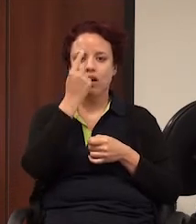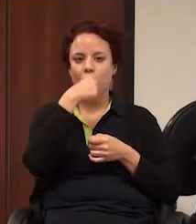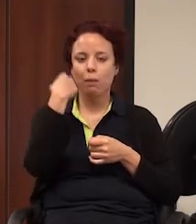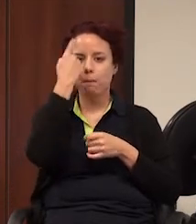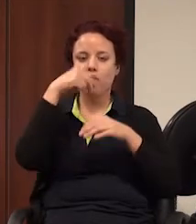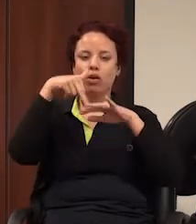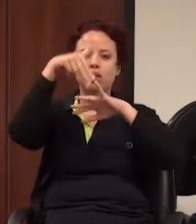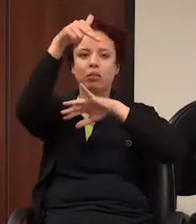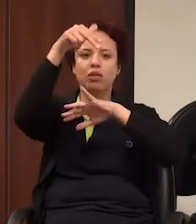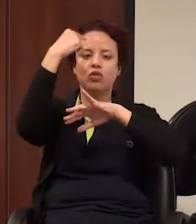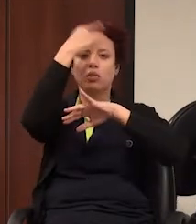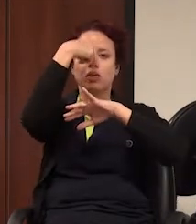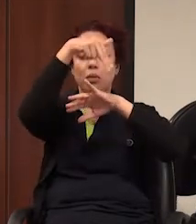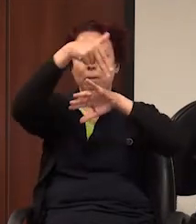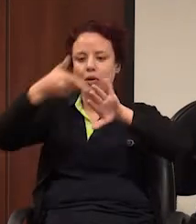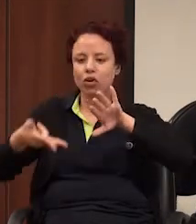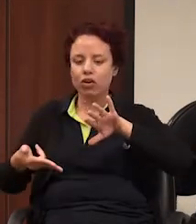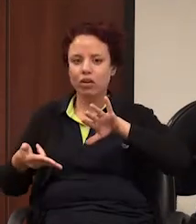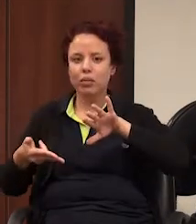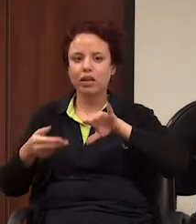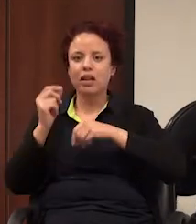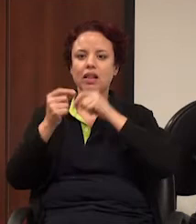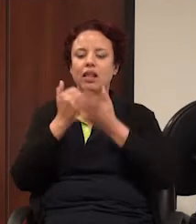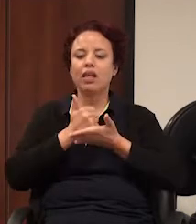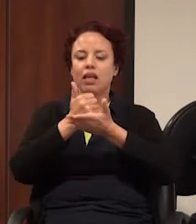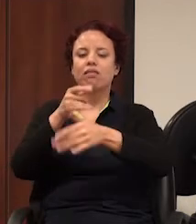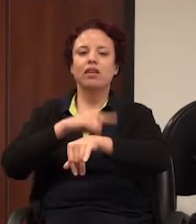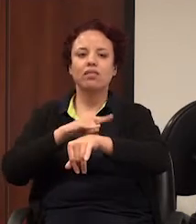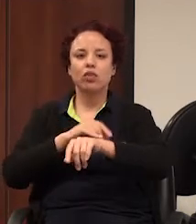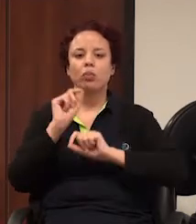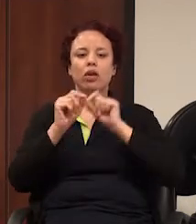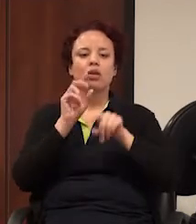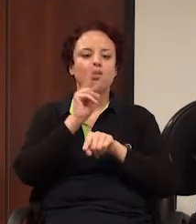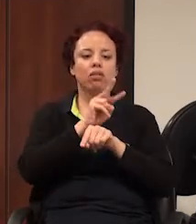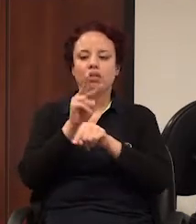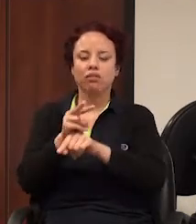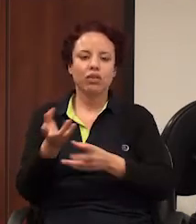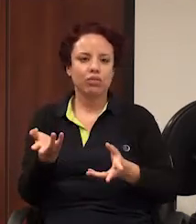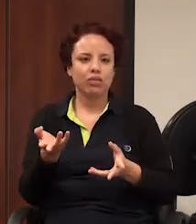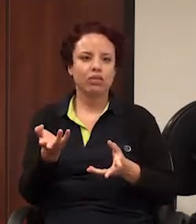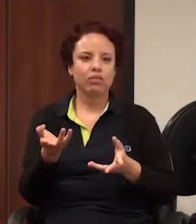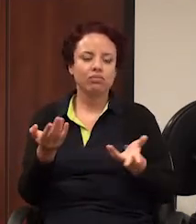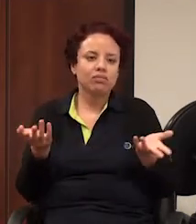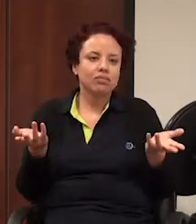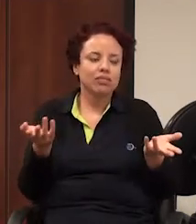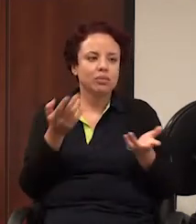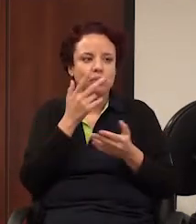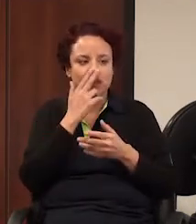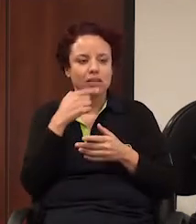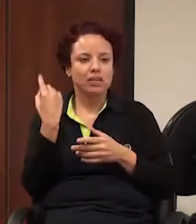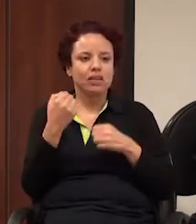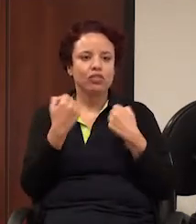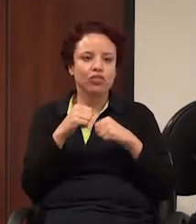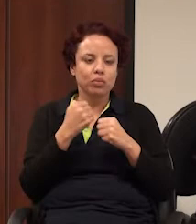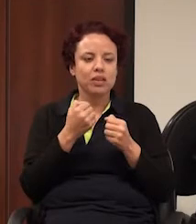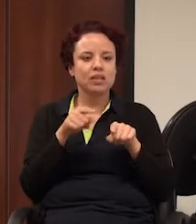para descer. Não tem ninguém para levar essa menina no banheiro, ninguém para olhar. Então, sabe, eu acho que a gente, né, também tem que ter